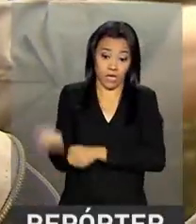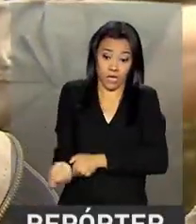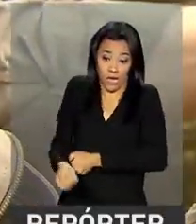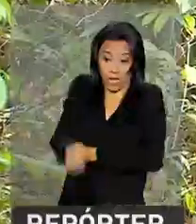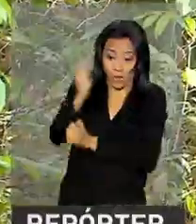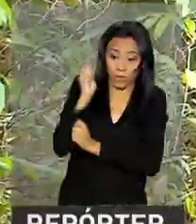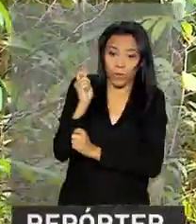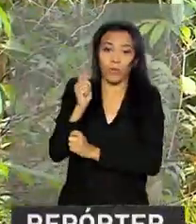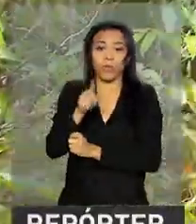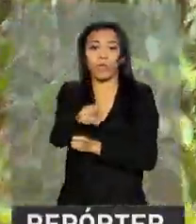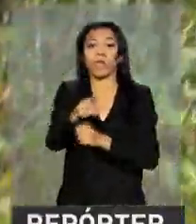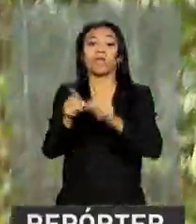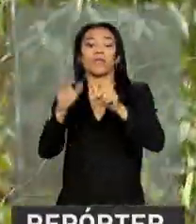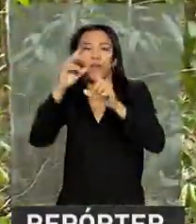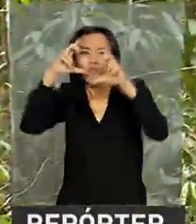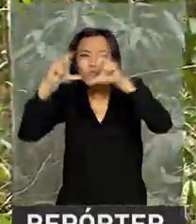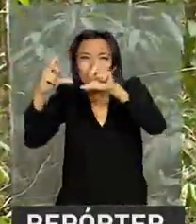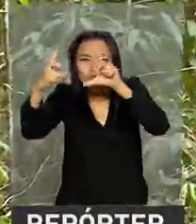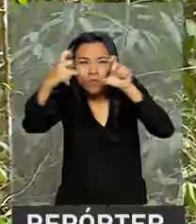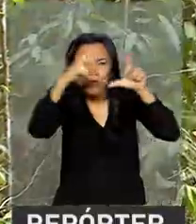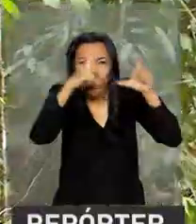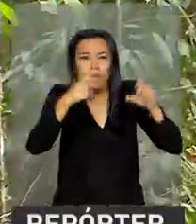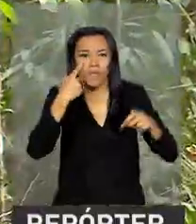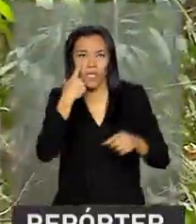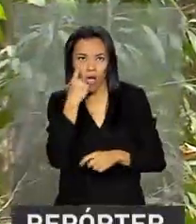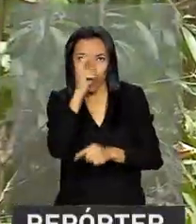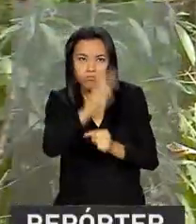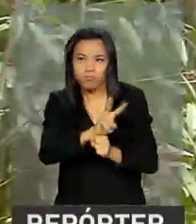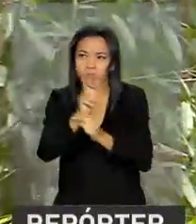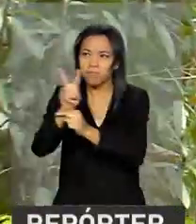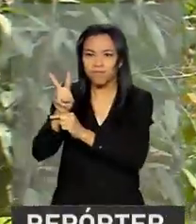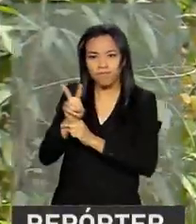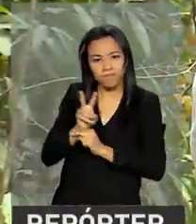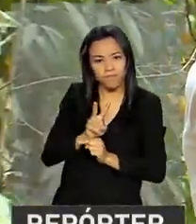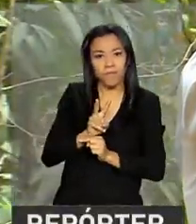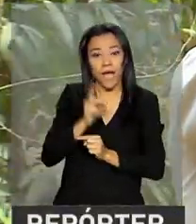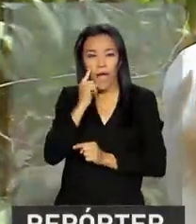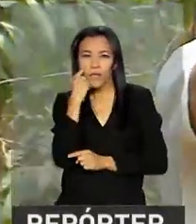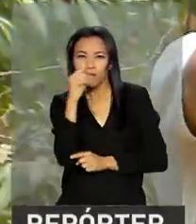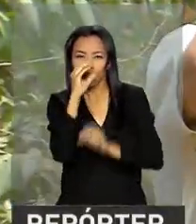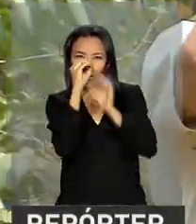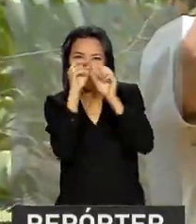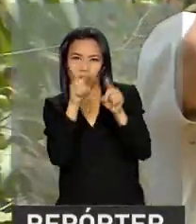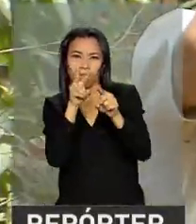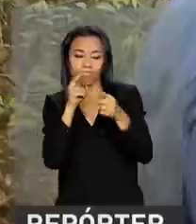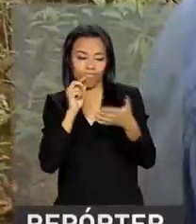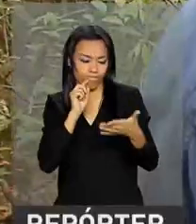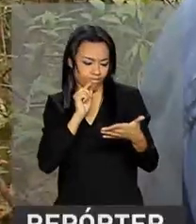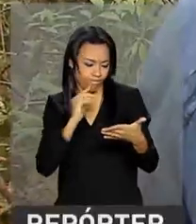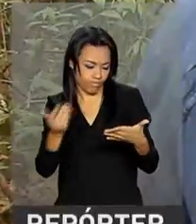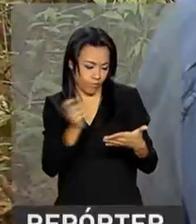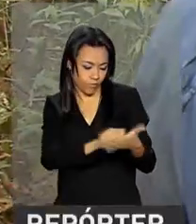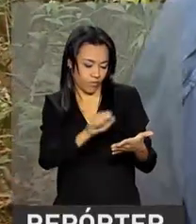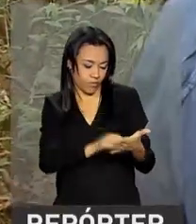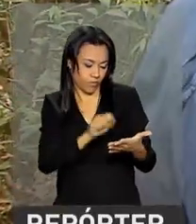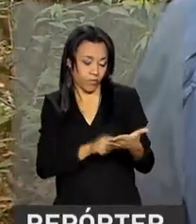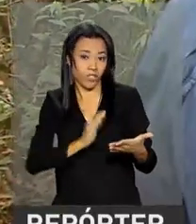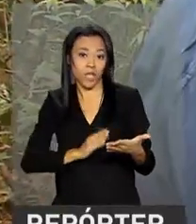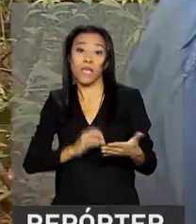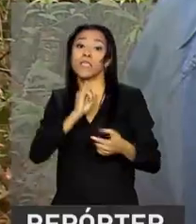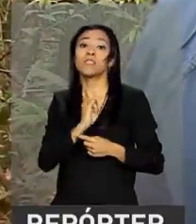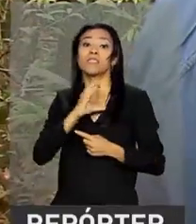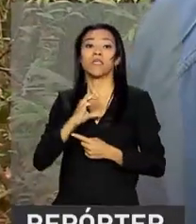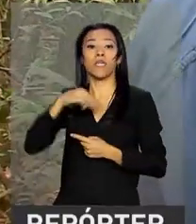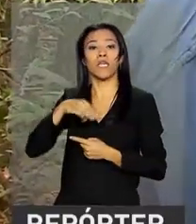fotográficas e a observação direta a partir daí fazem a identificação com manuais elaborados pelo icm bio